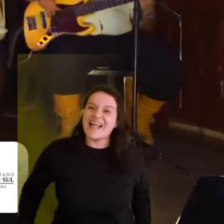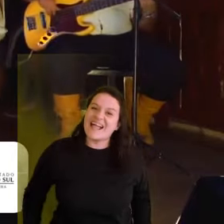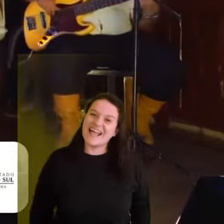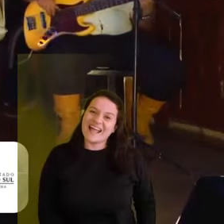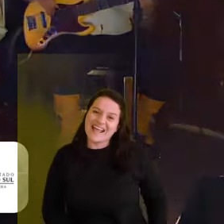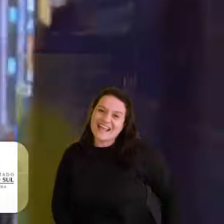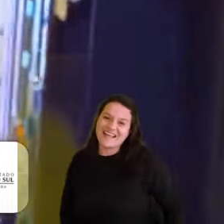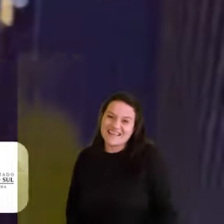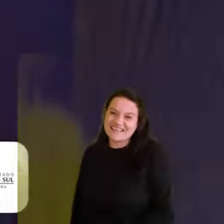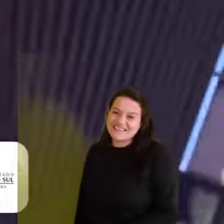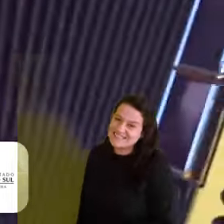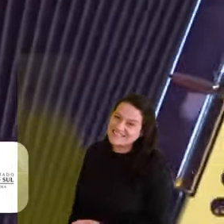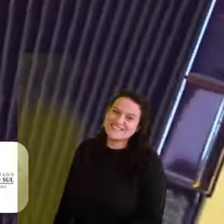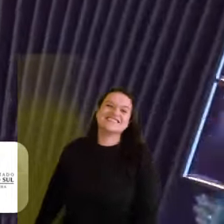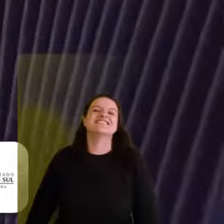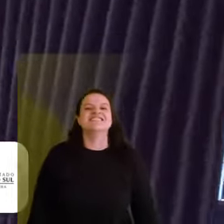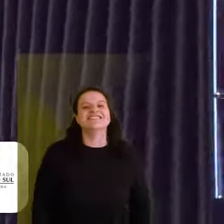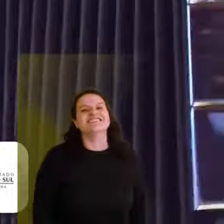assim.